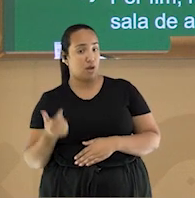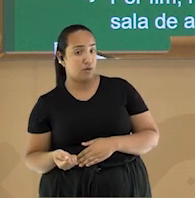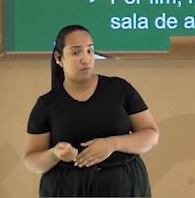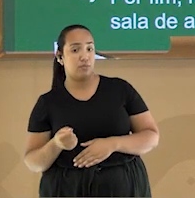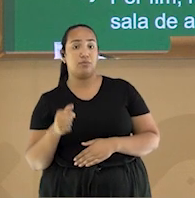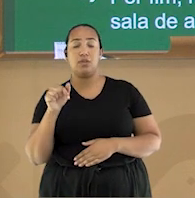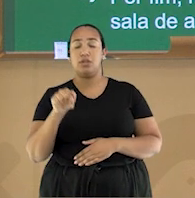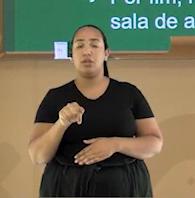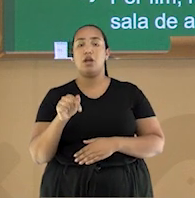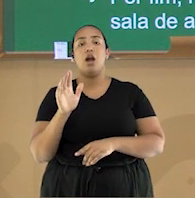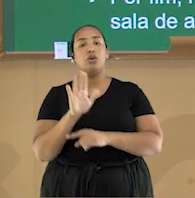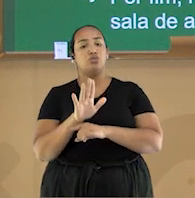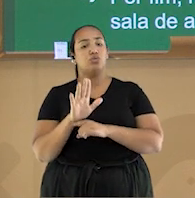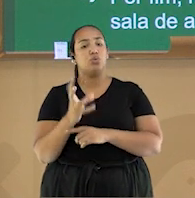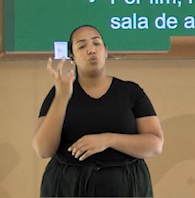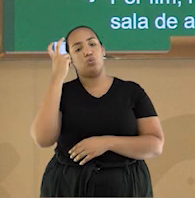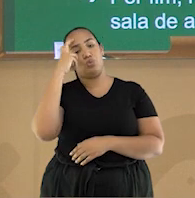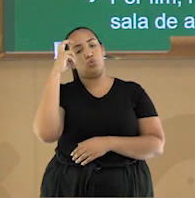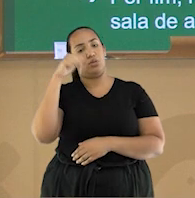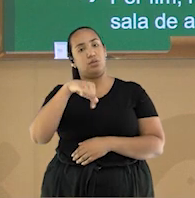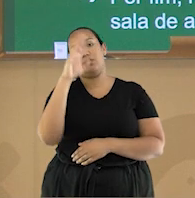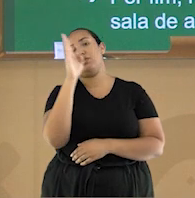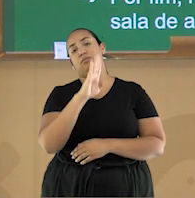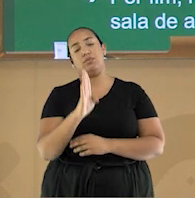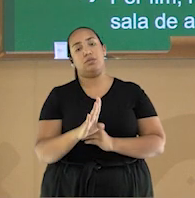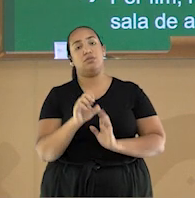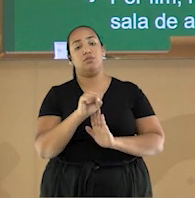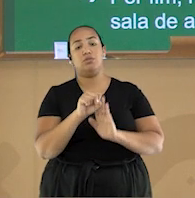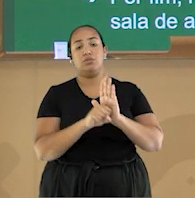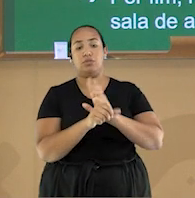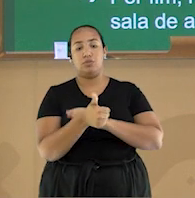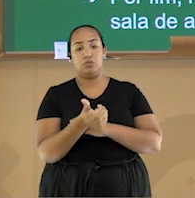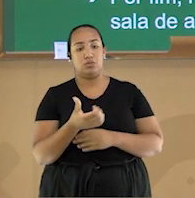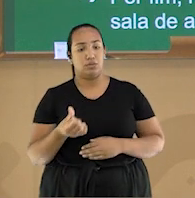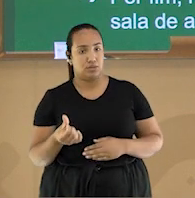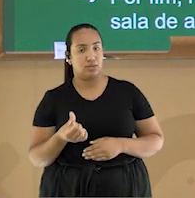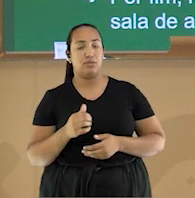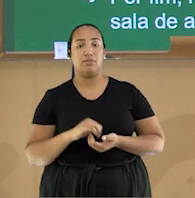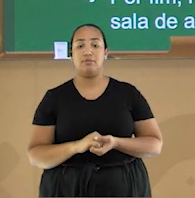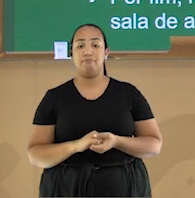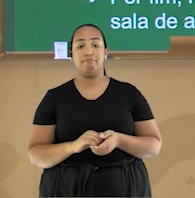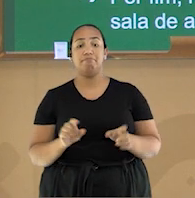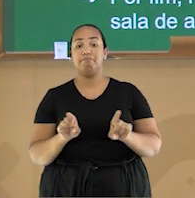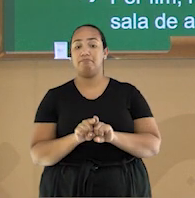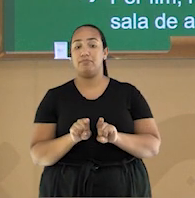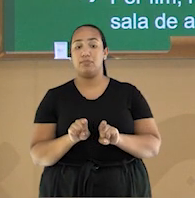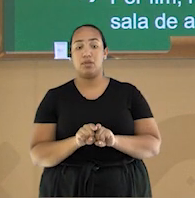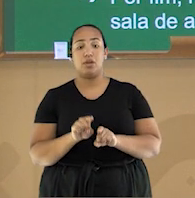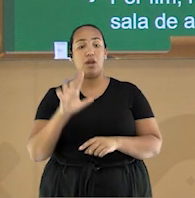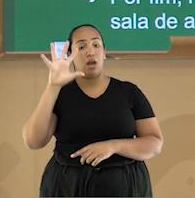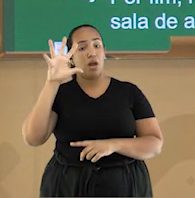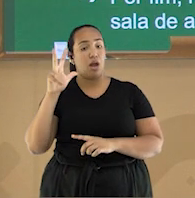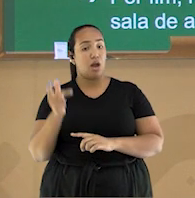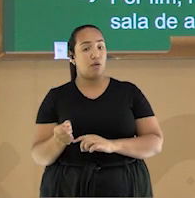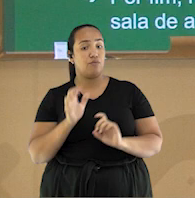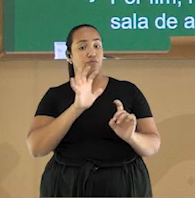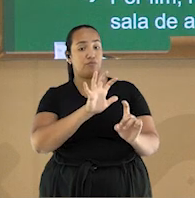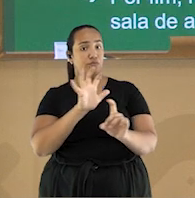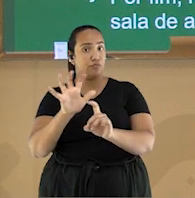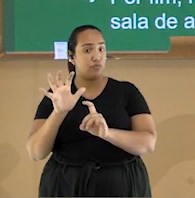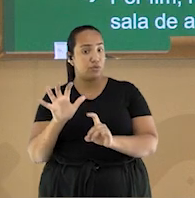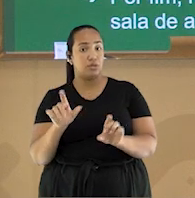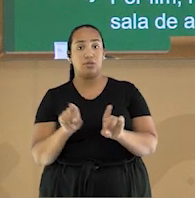bagagem cultural para o Brasil ainda no século XVI. Conhecemos a influência africana na